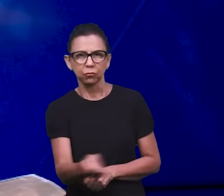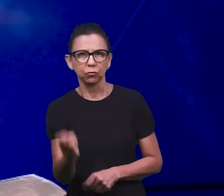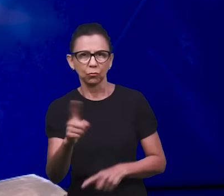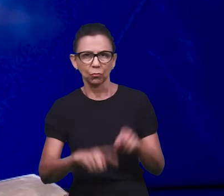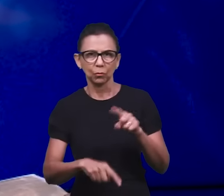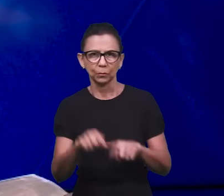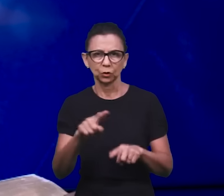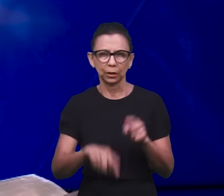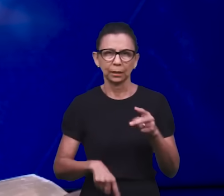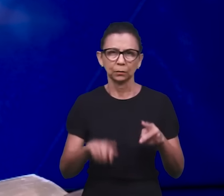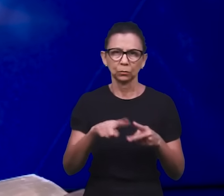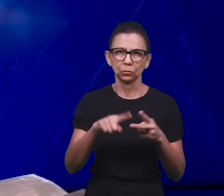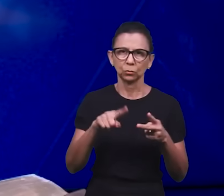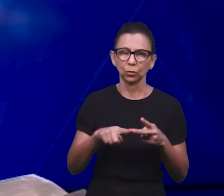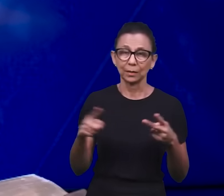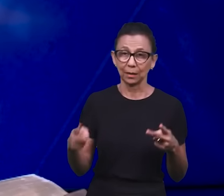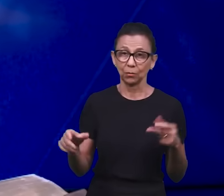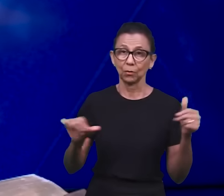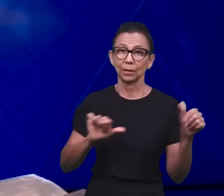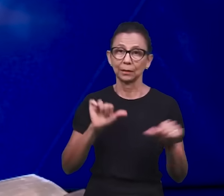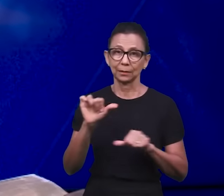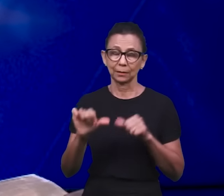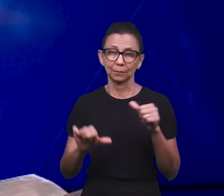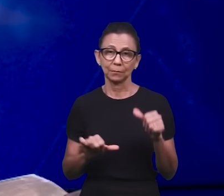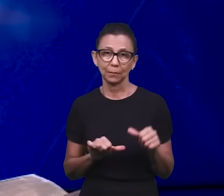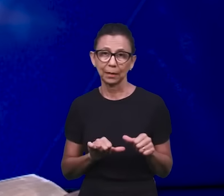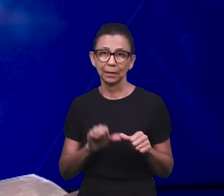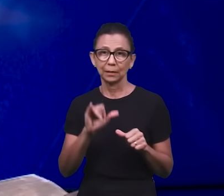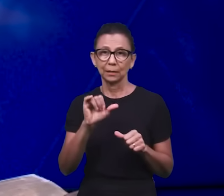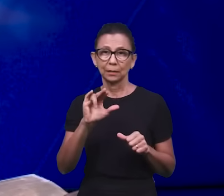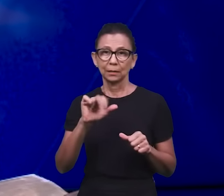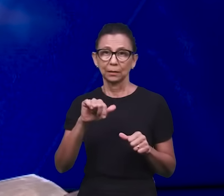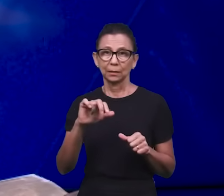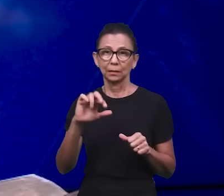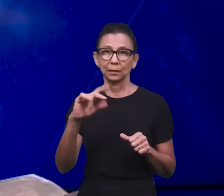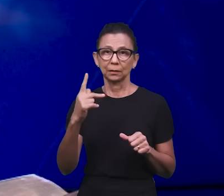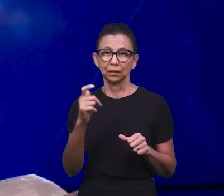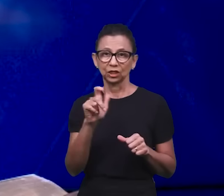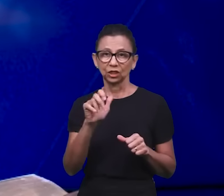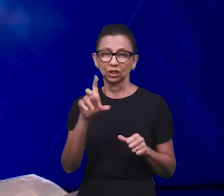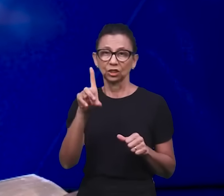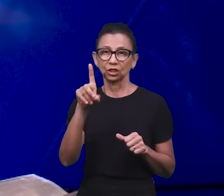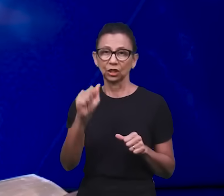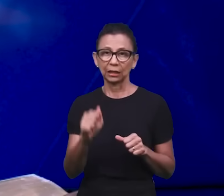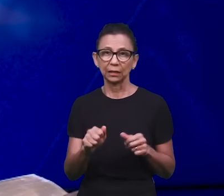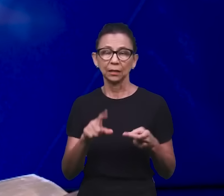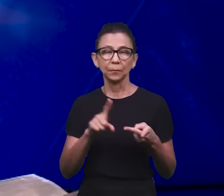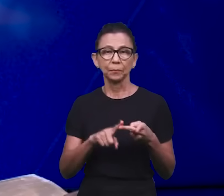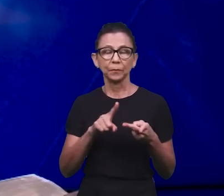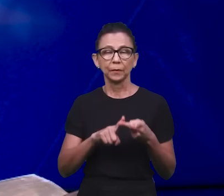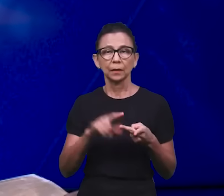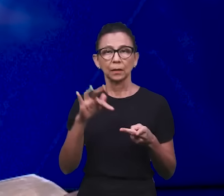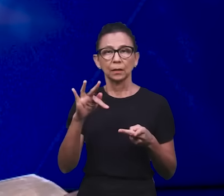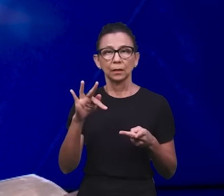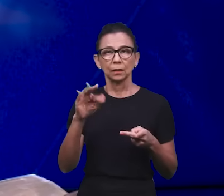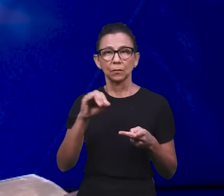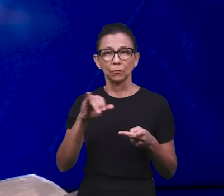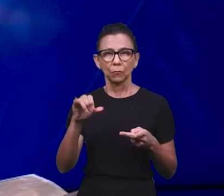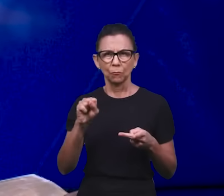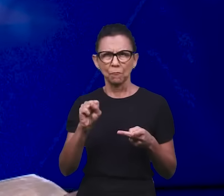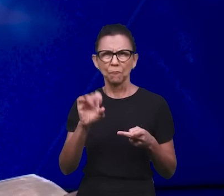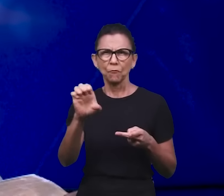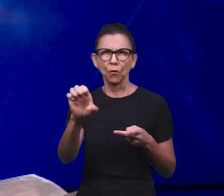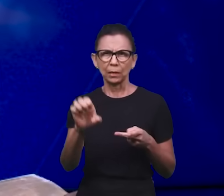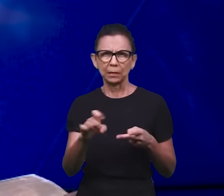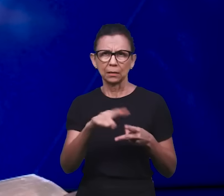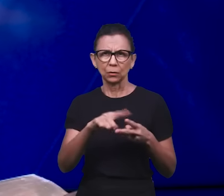radical, transformando os instrumentos de trabalho, ou seja, enxada e foice, em instrumentos de guerra. O que ele